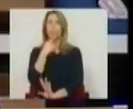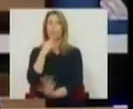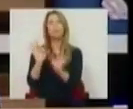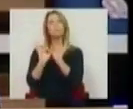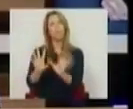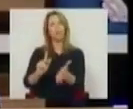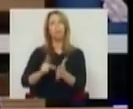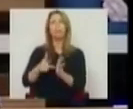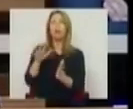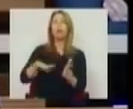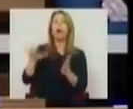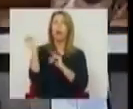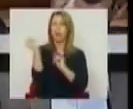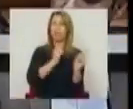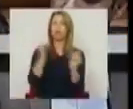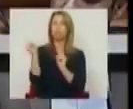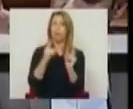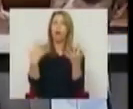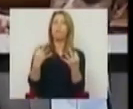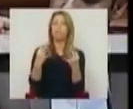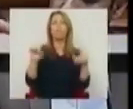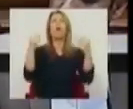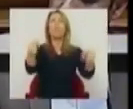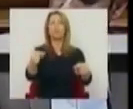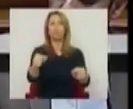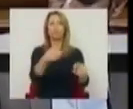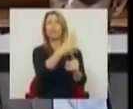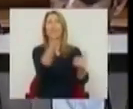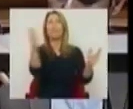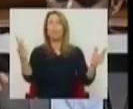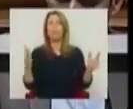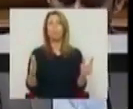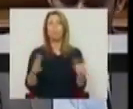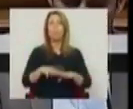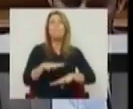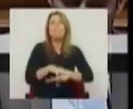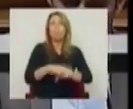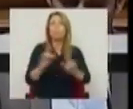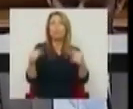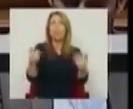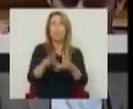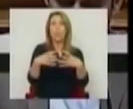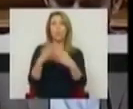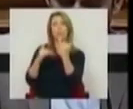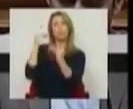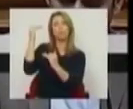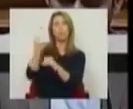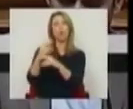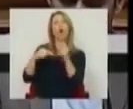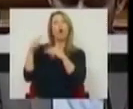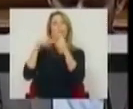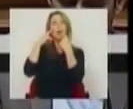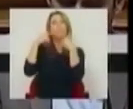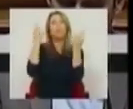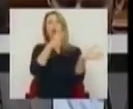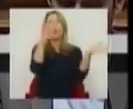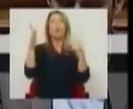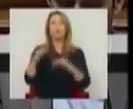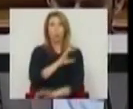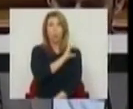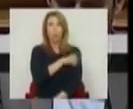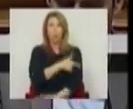técnica da área dos transportes. Mas onde é que estão os outros? Onde é que estão os outros membros do Conselho Superior das Obras Públicas, cuja